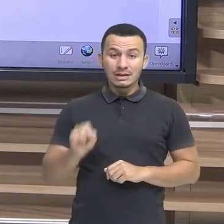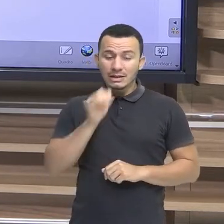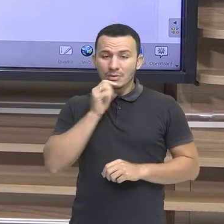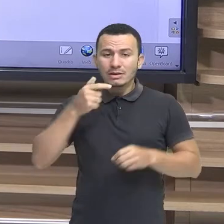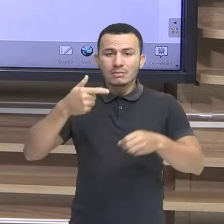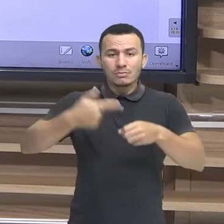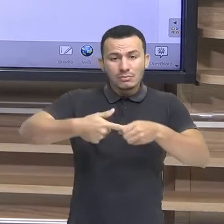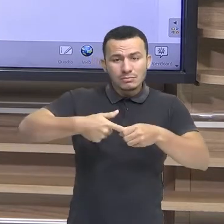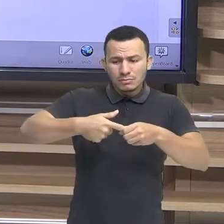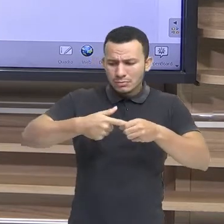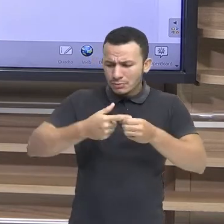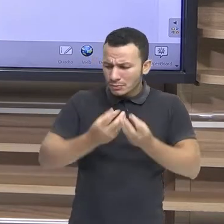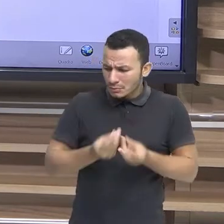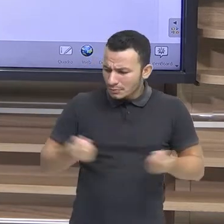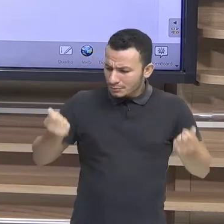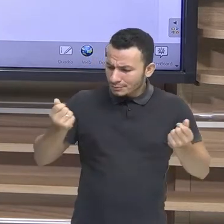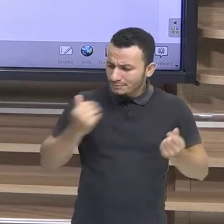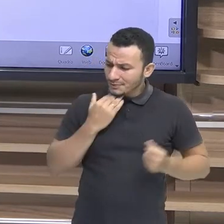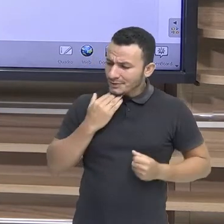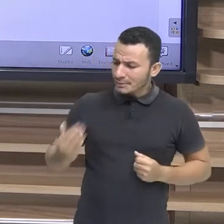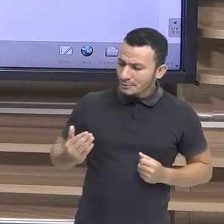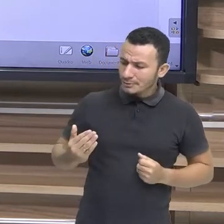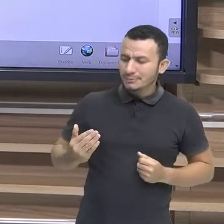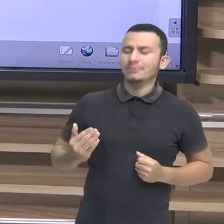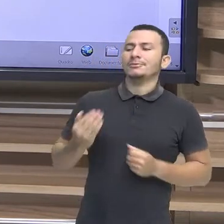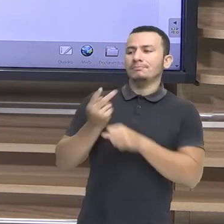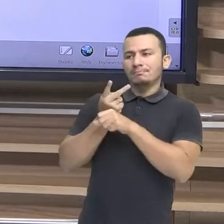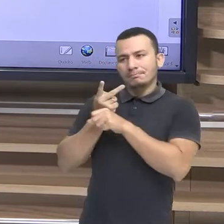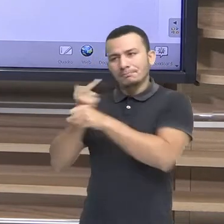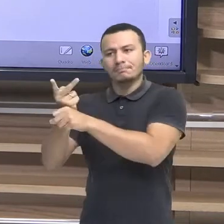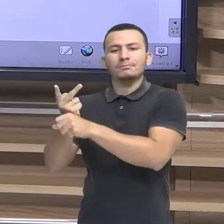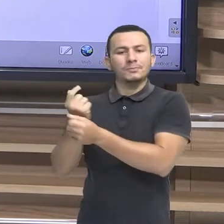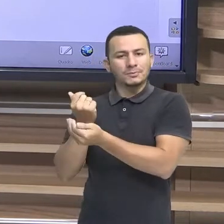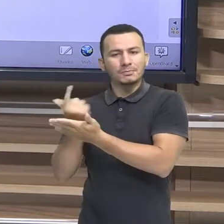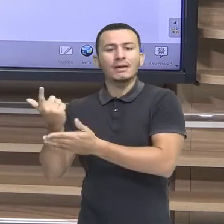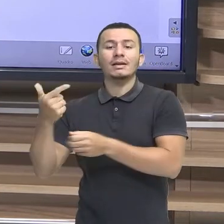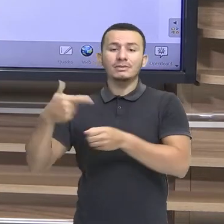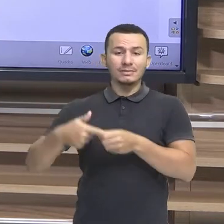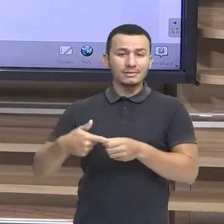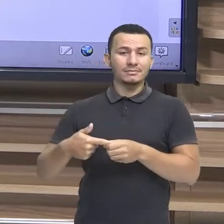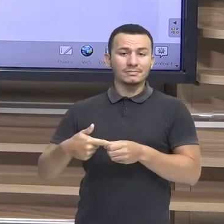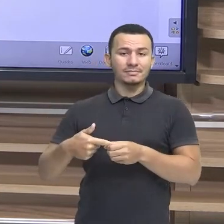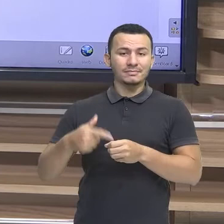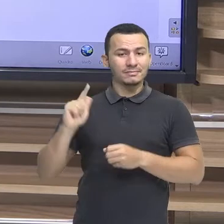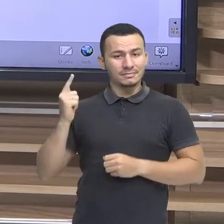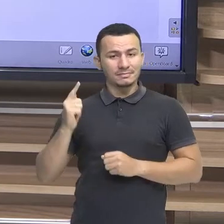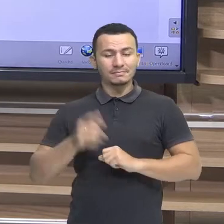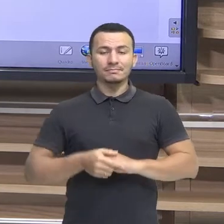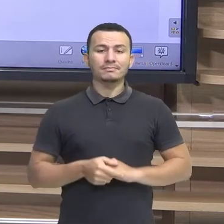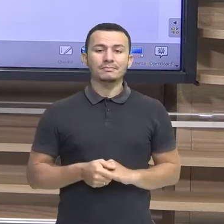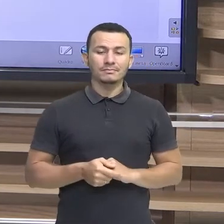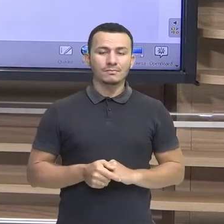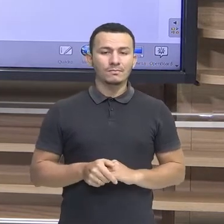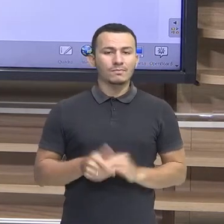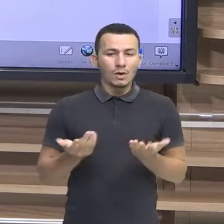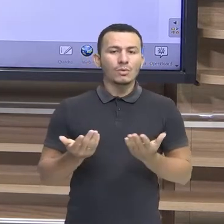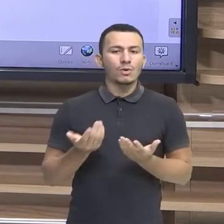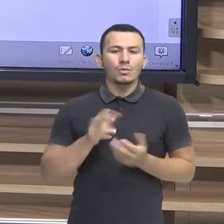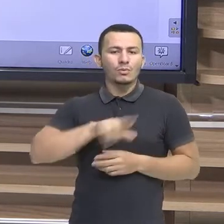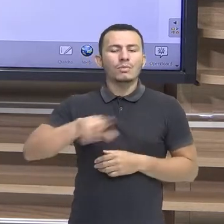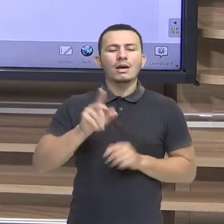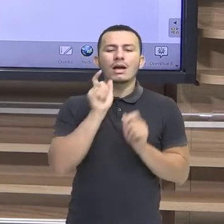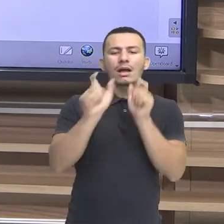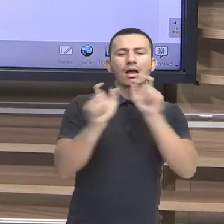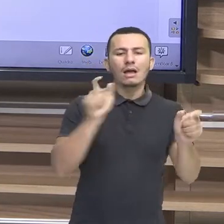gasolina. Pronto. Vai resolver, vai buscar gasolina. Né? Então ele é acrítico, ele não está preocupado em fazer crítica, em